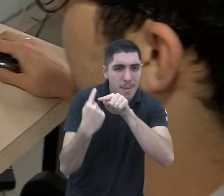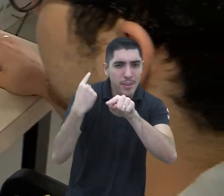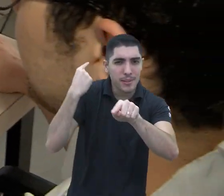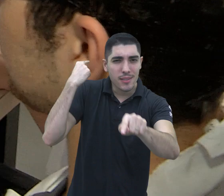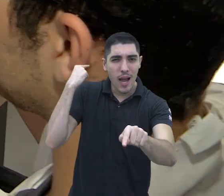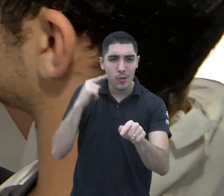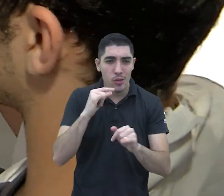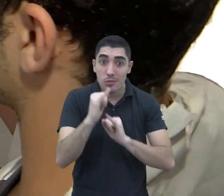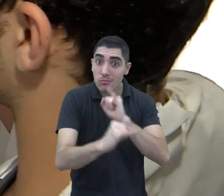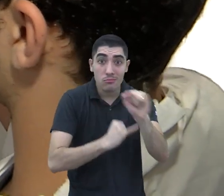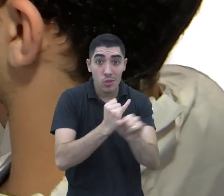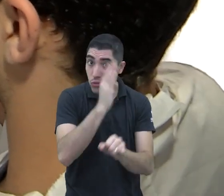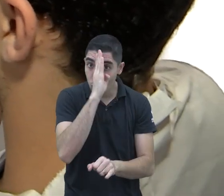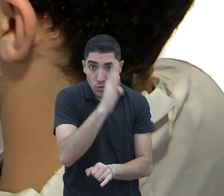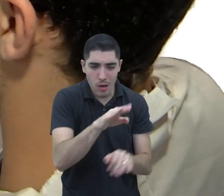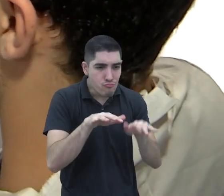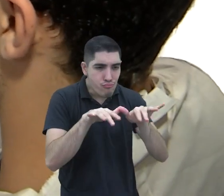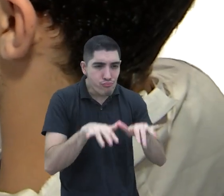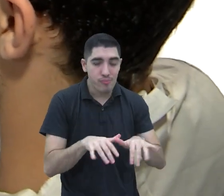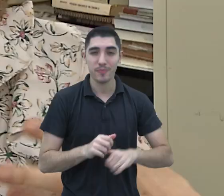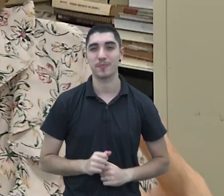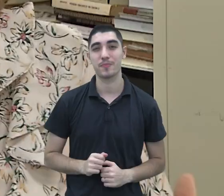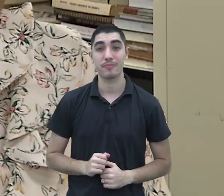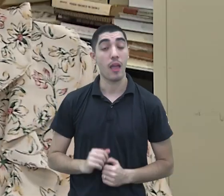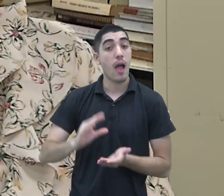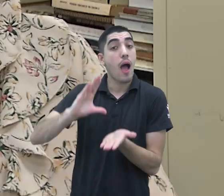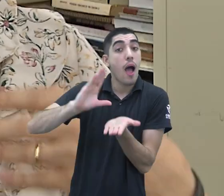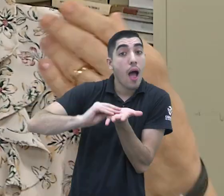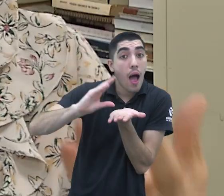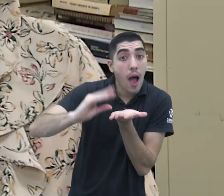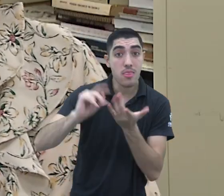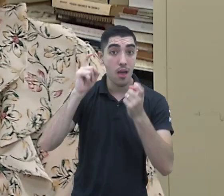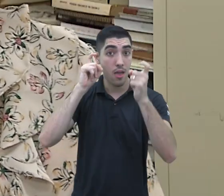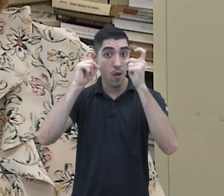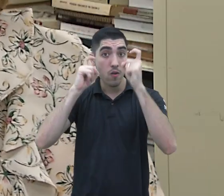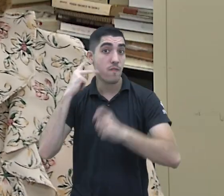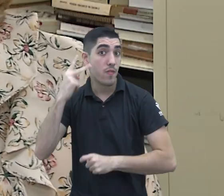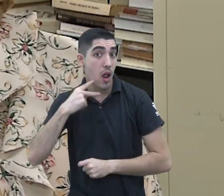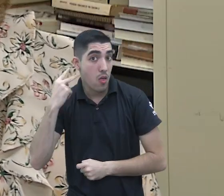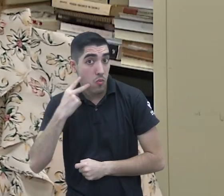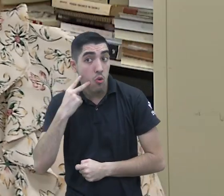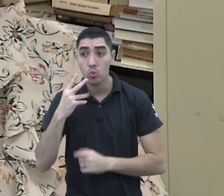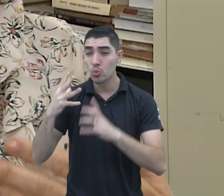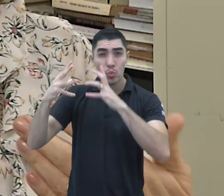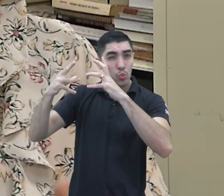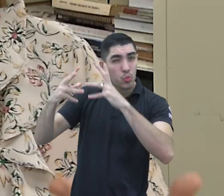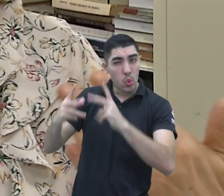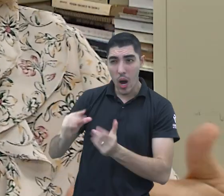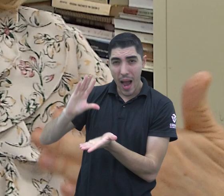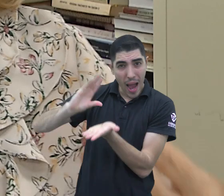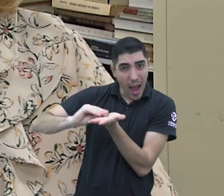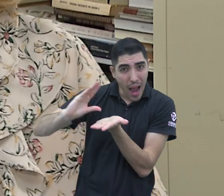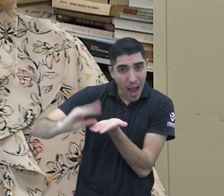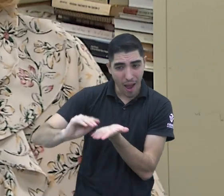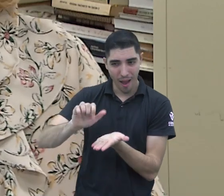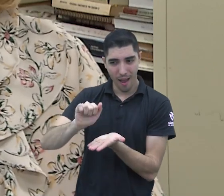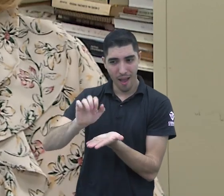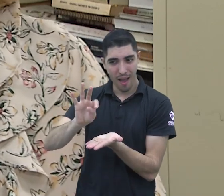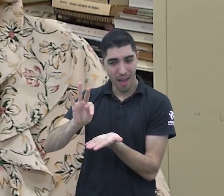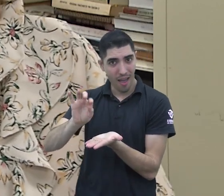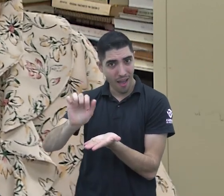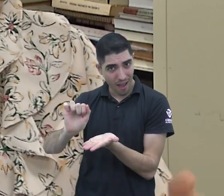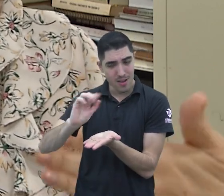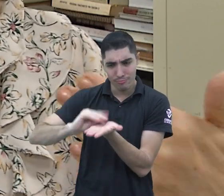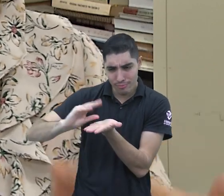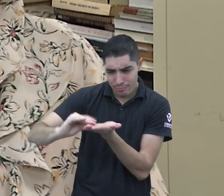passado em somente poucos cliques. Nós temos as atas da Câmara, por exemplo, estão sendo todas